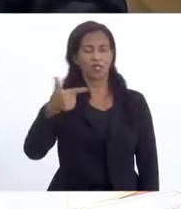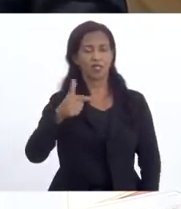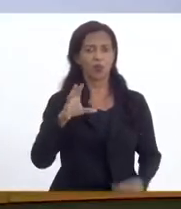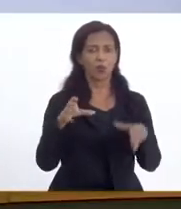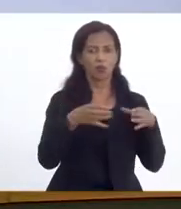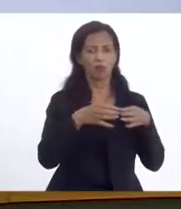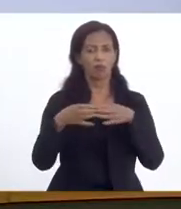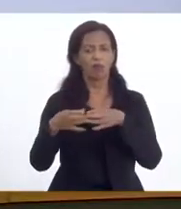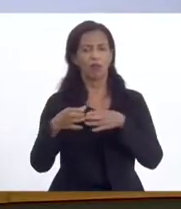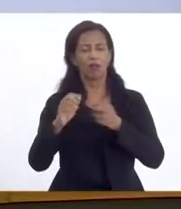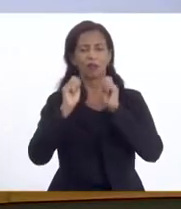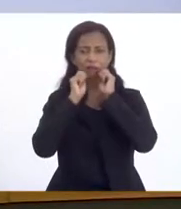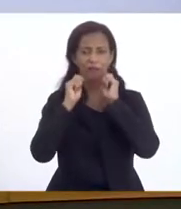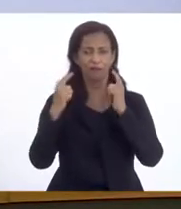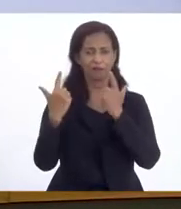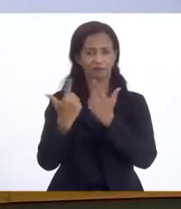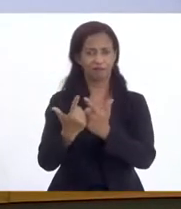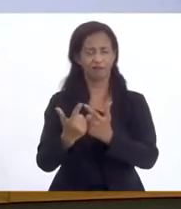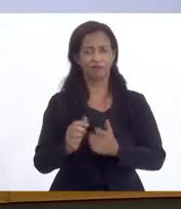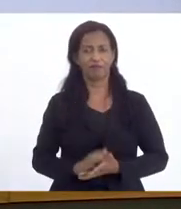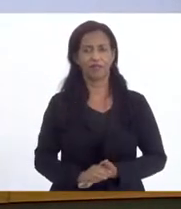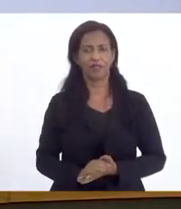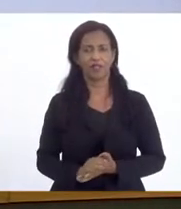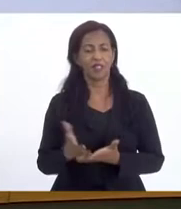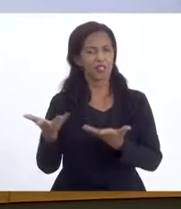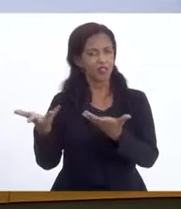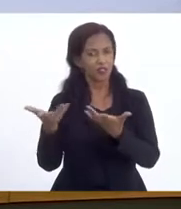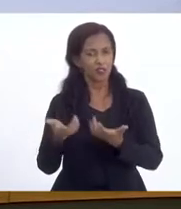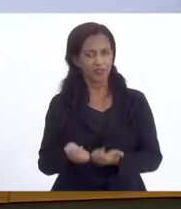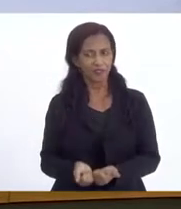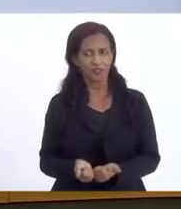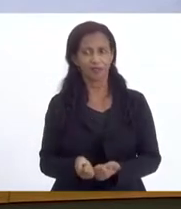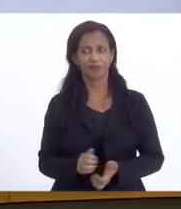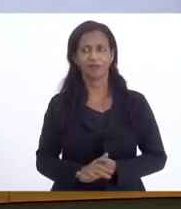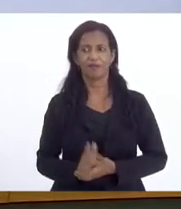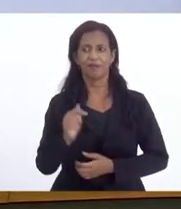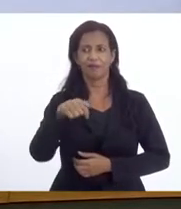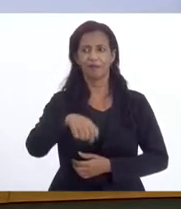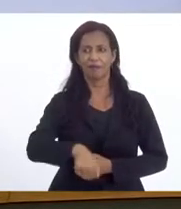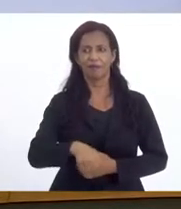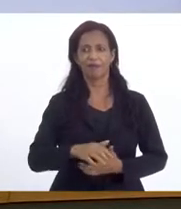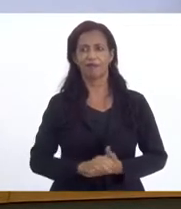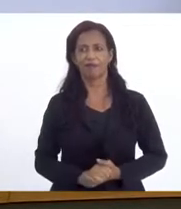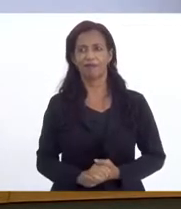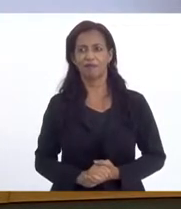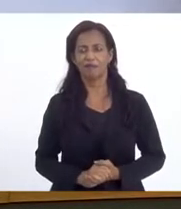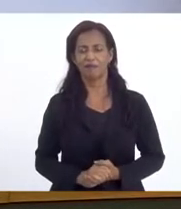Alerj e de receber aqui,